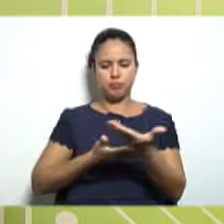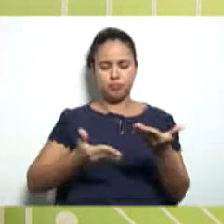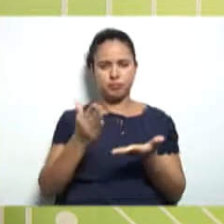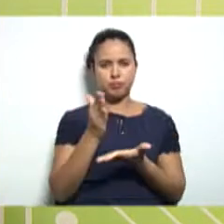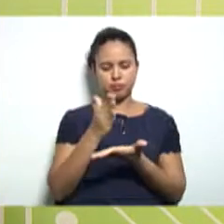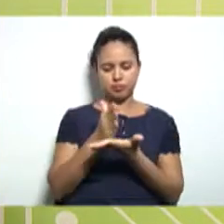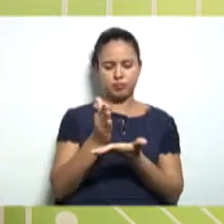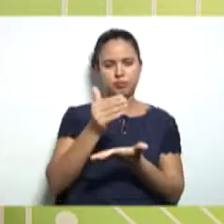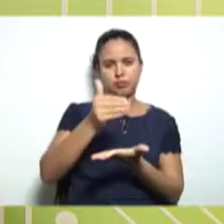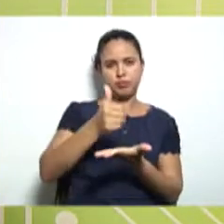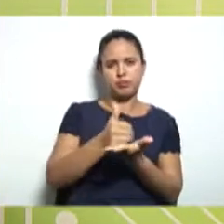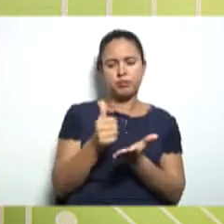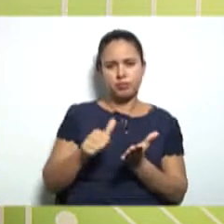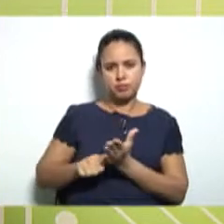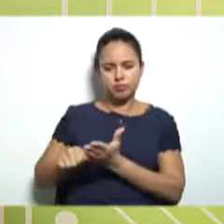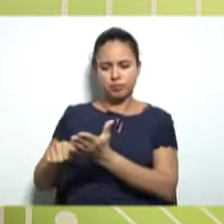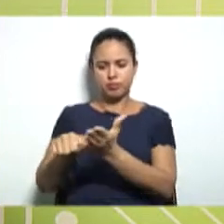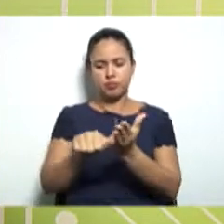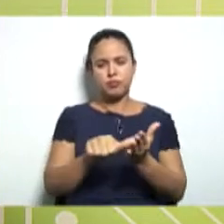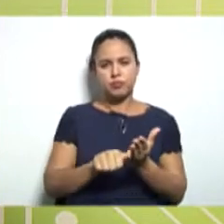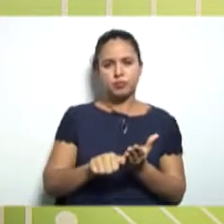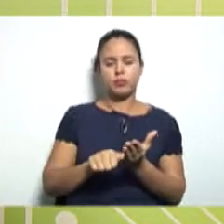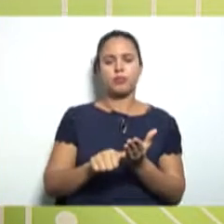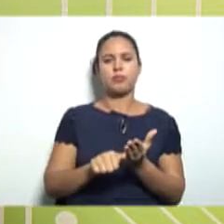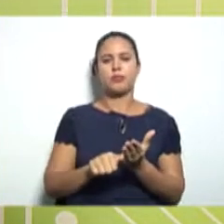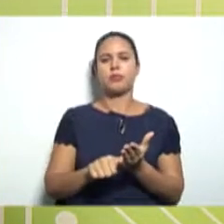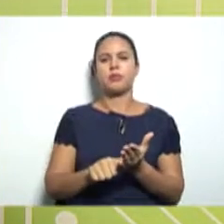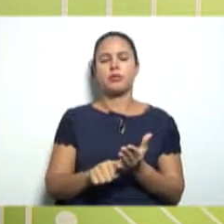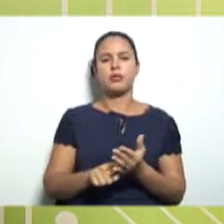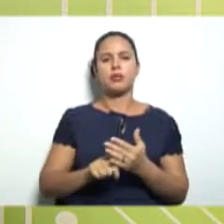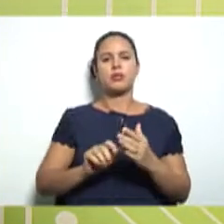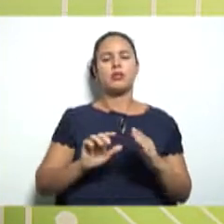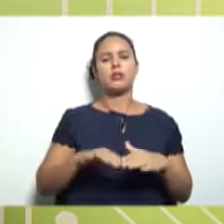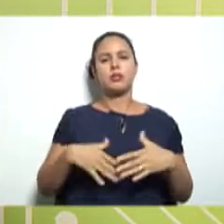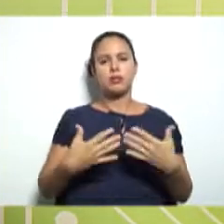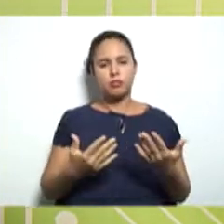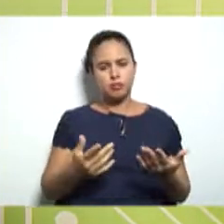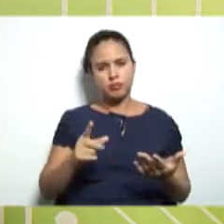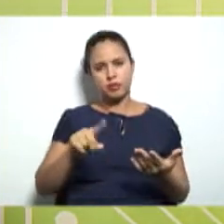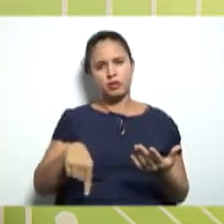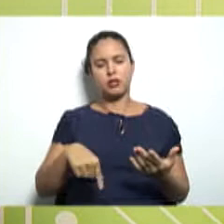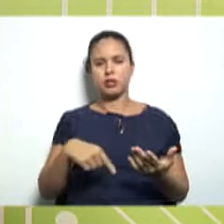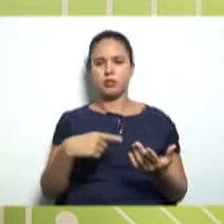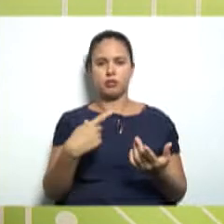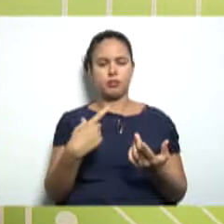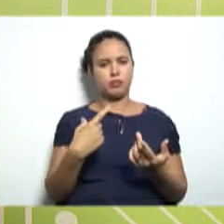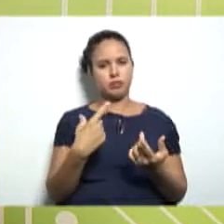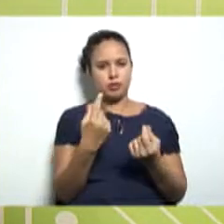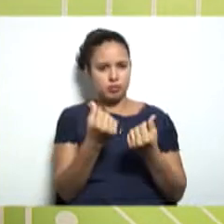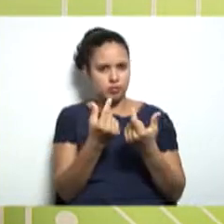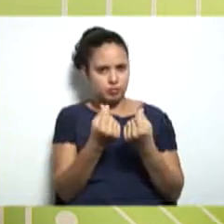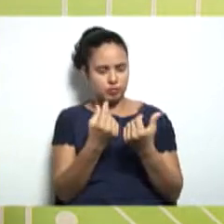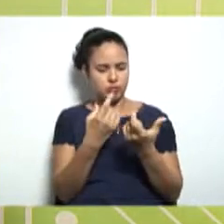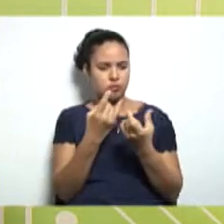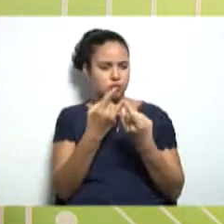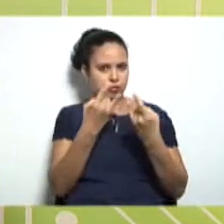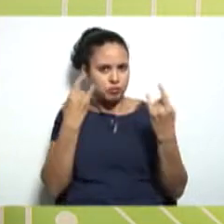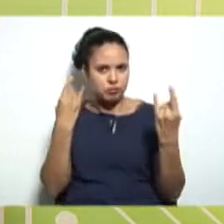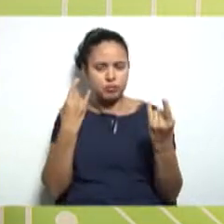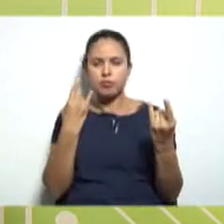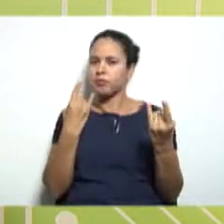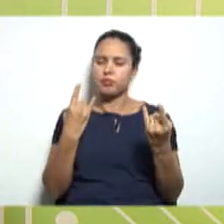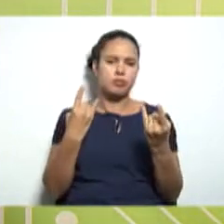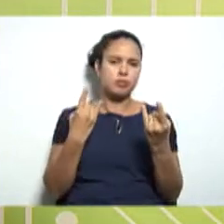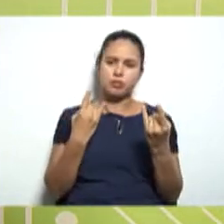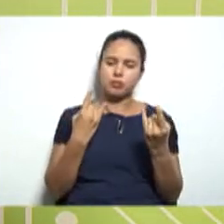pelos cooperados, porque ele foi cobrado a mais, né? E aí, nesse sentido, a gente não tem intenção, então, de lucrar em cima dos empréstimos da